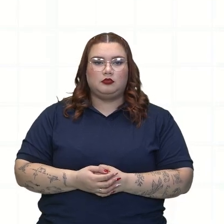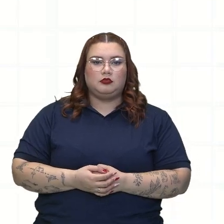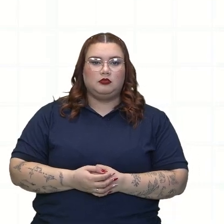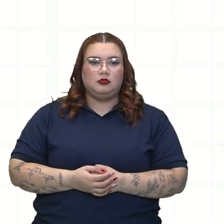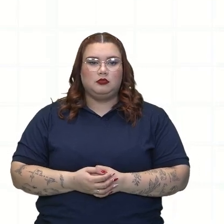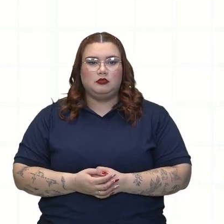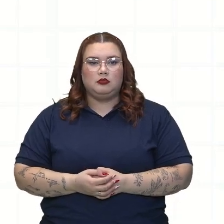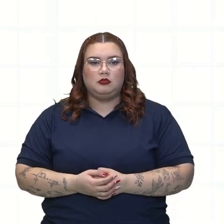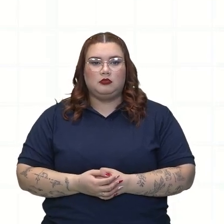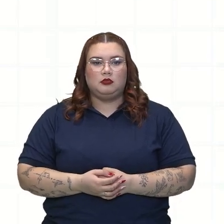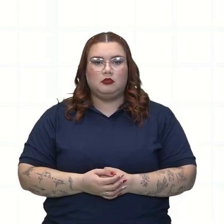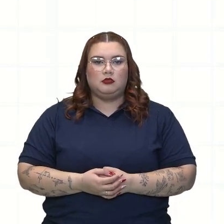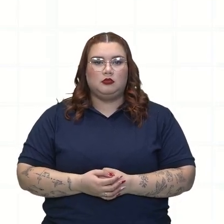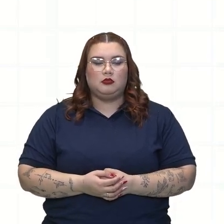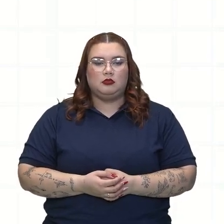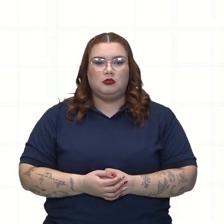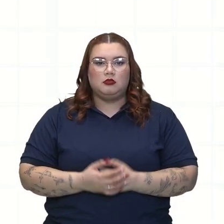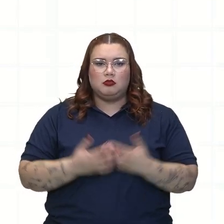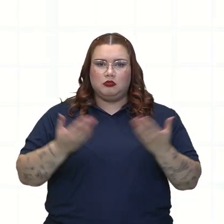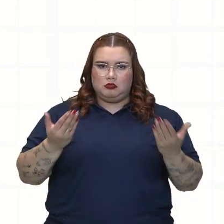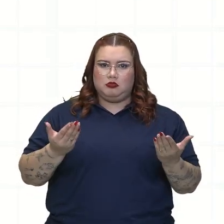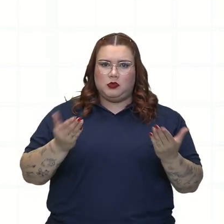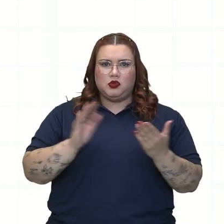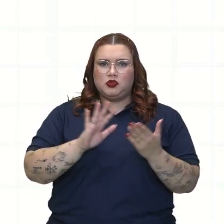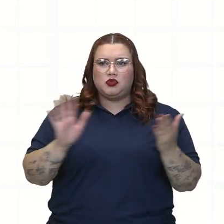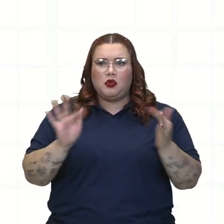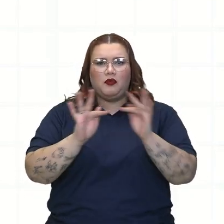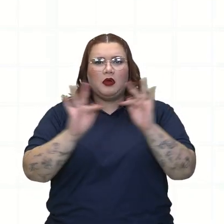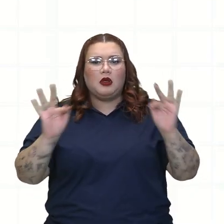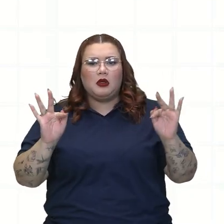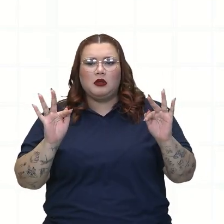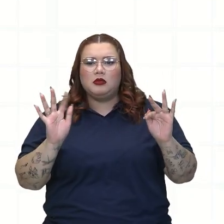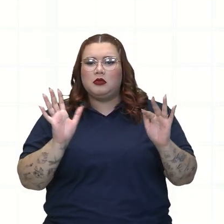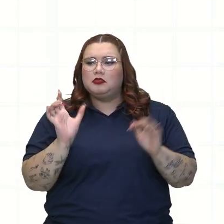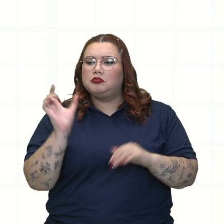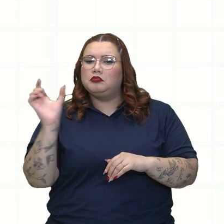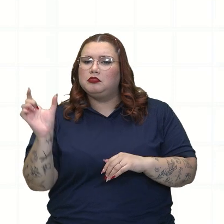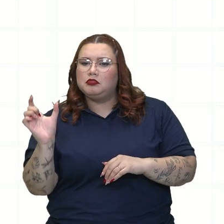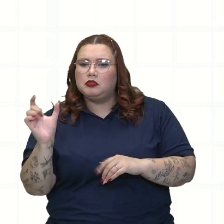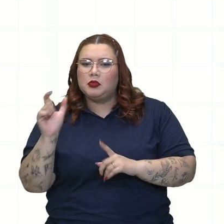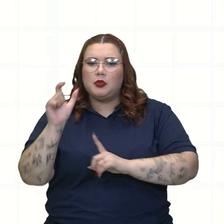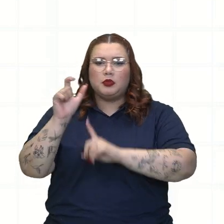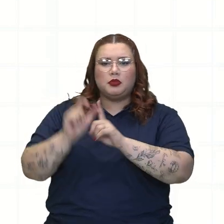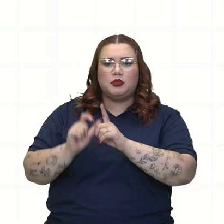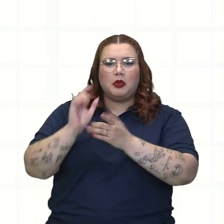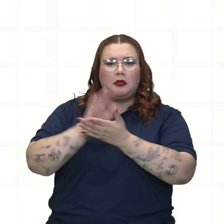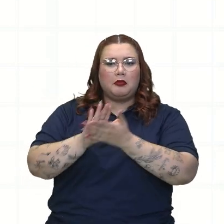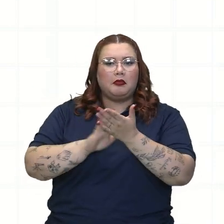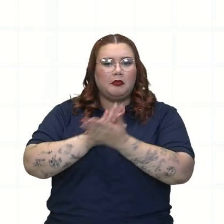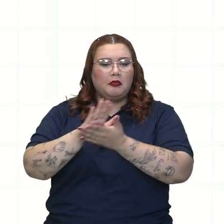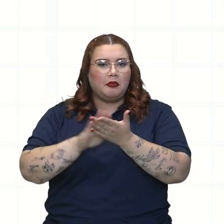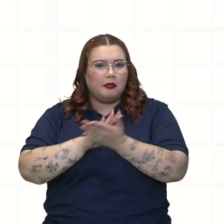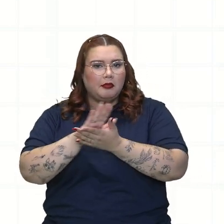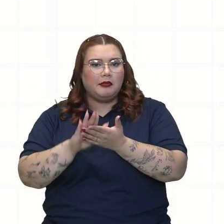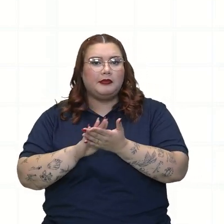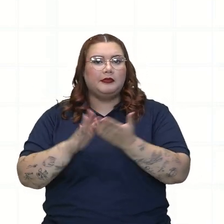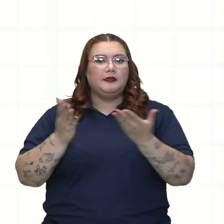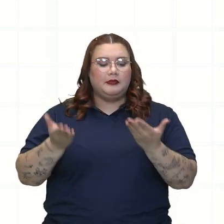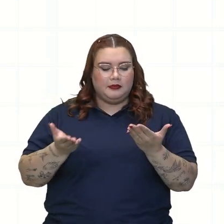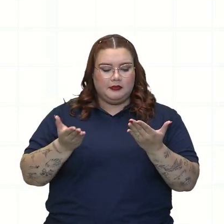Preservamos a natureza e não tem mais nada escrito. Não consigo encontrar a palavra escrita aqui, professora.